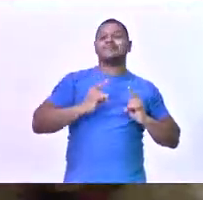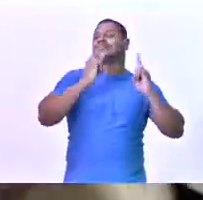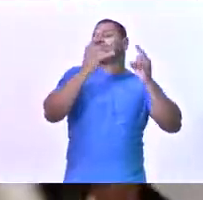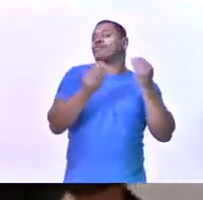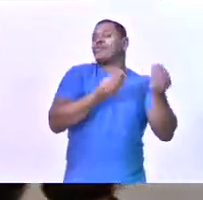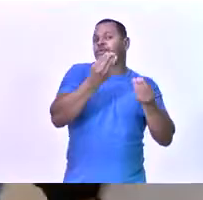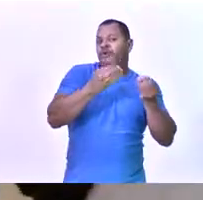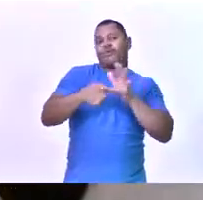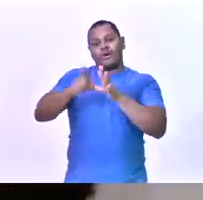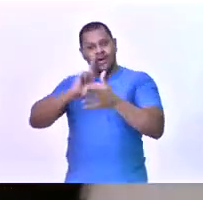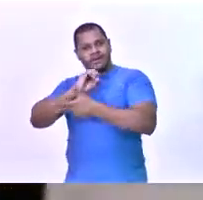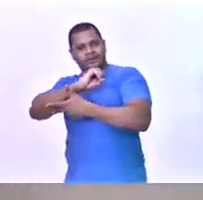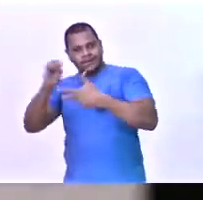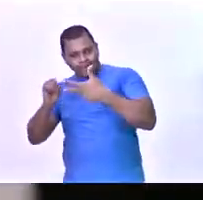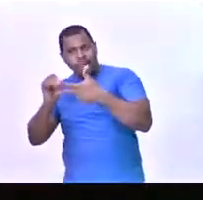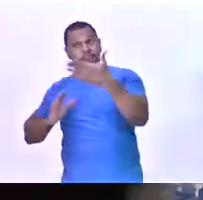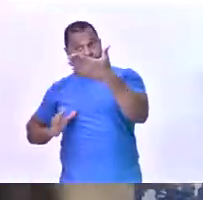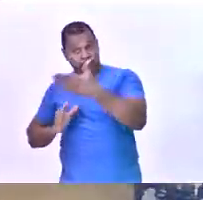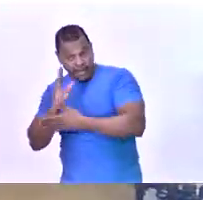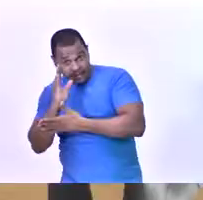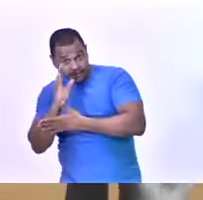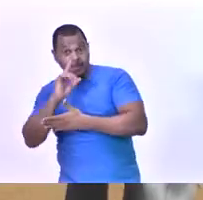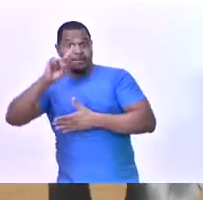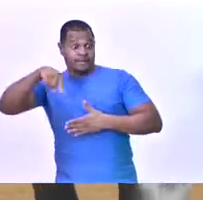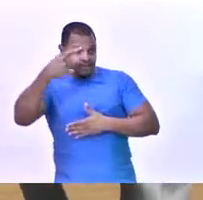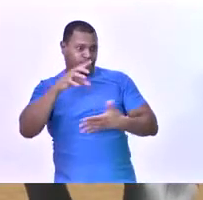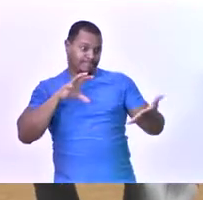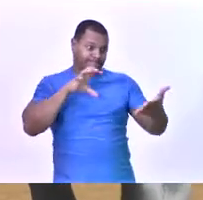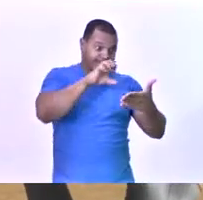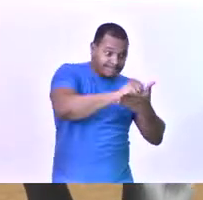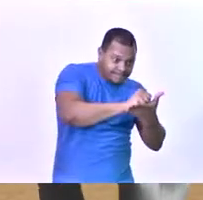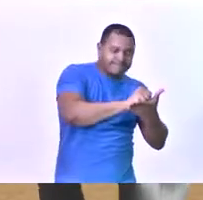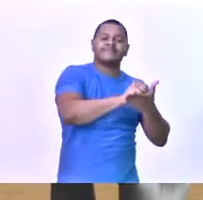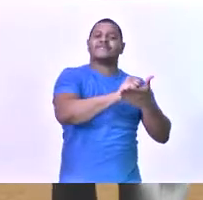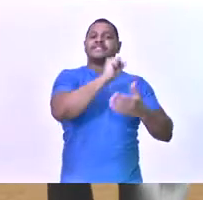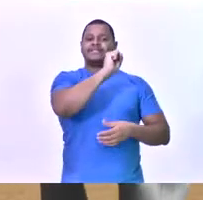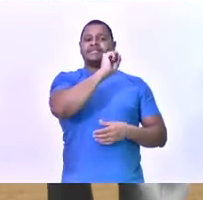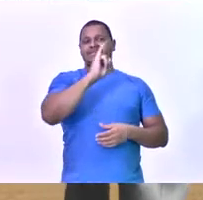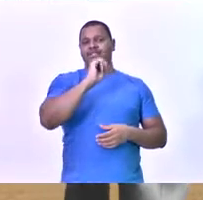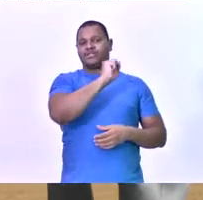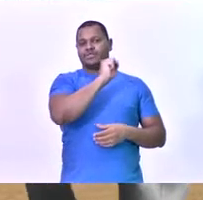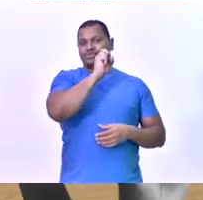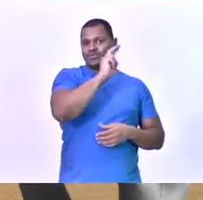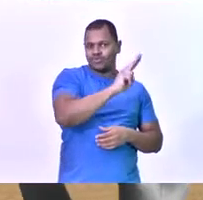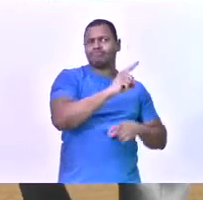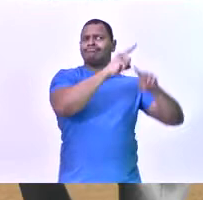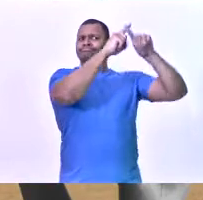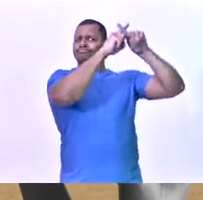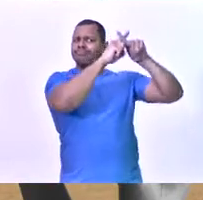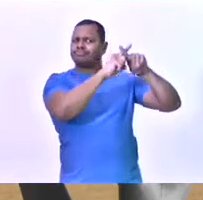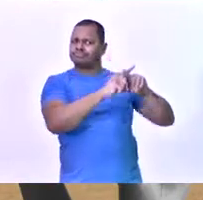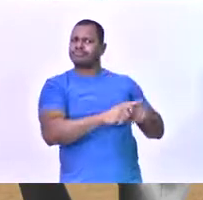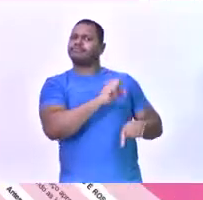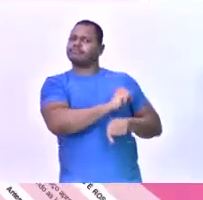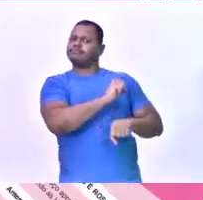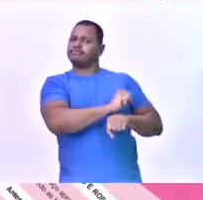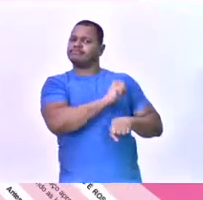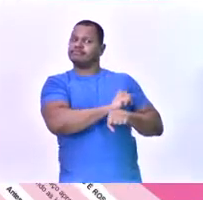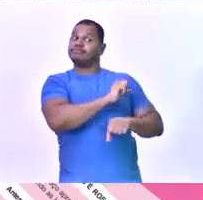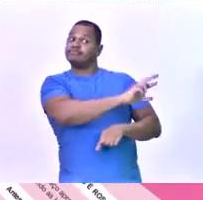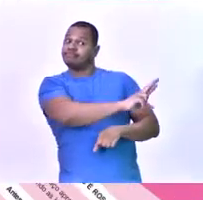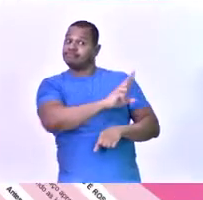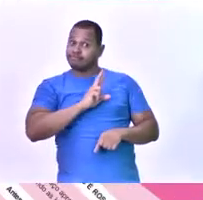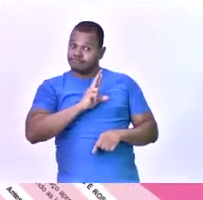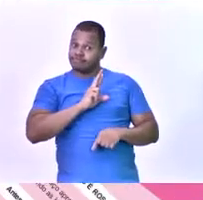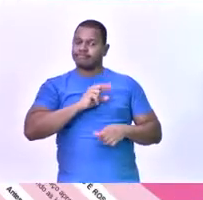novos estudantes para o curso de Engenharia Civil acontece no início do ano. Depois de ter realizado o Enem,